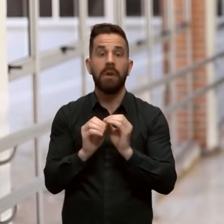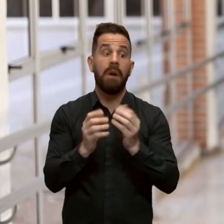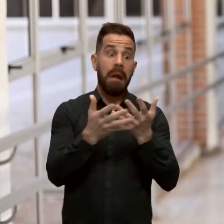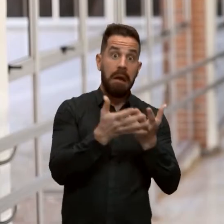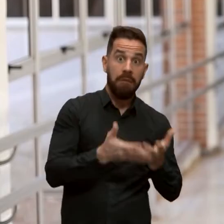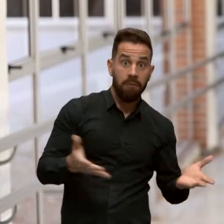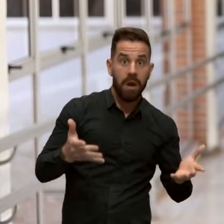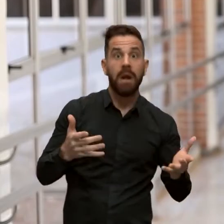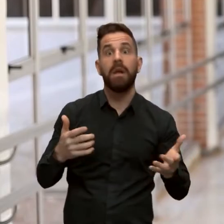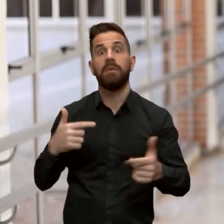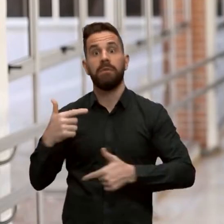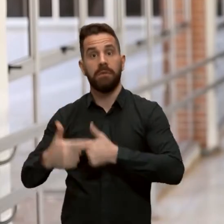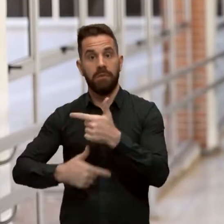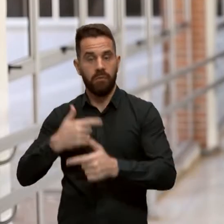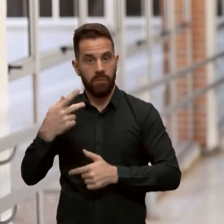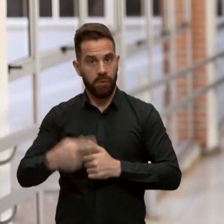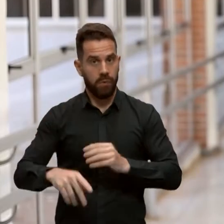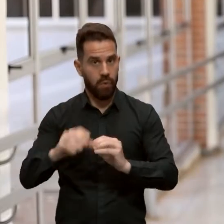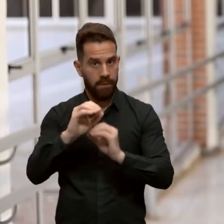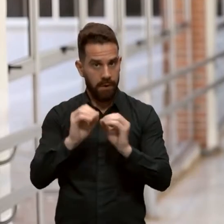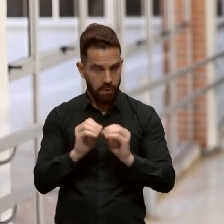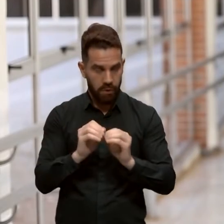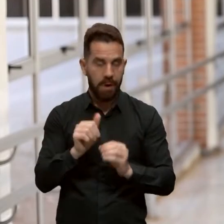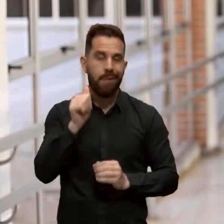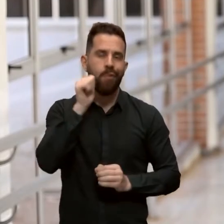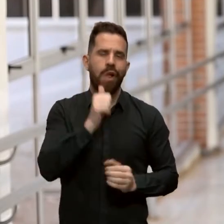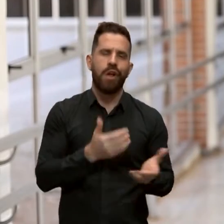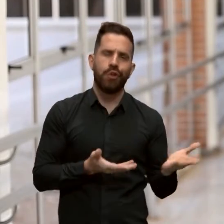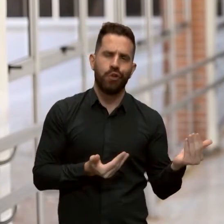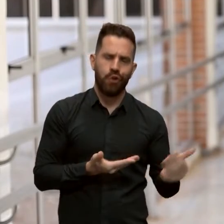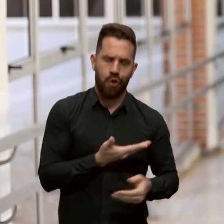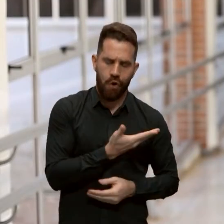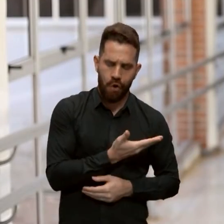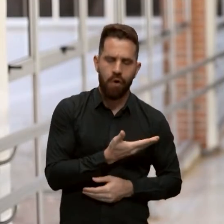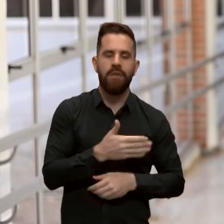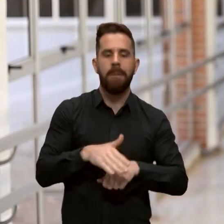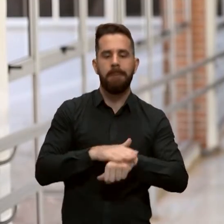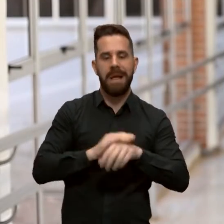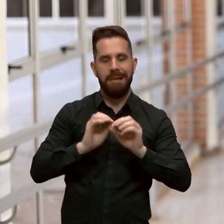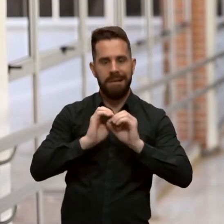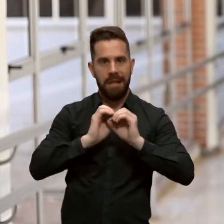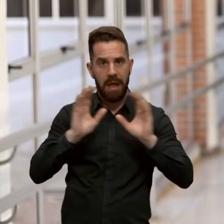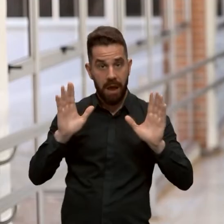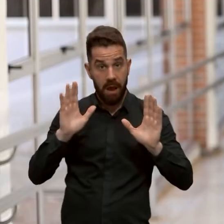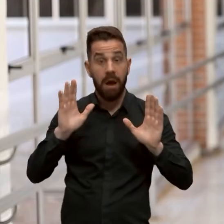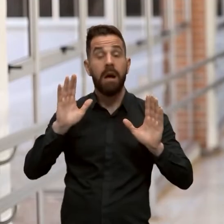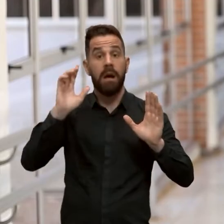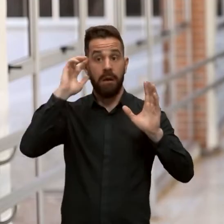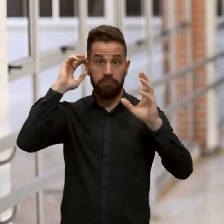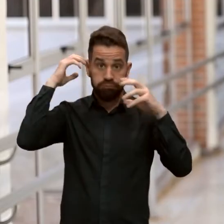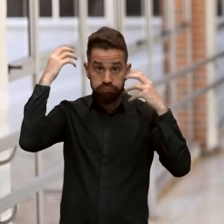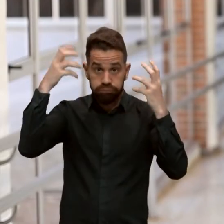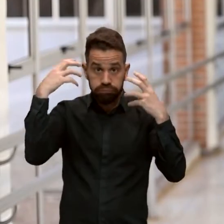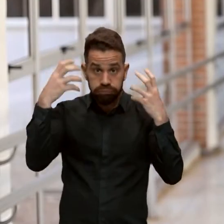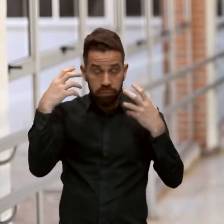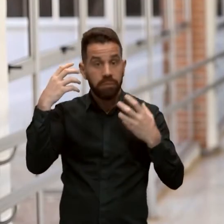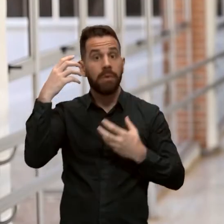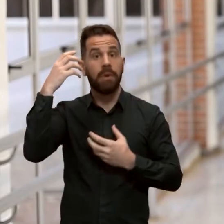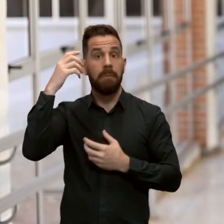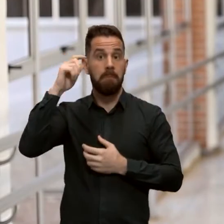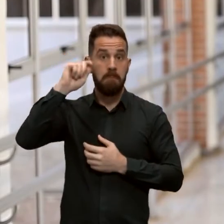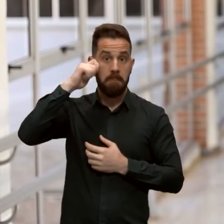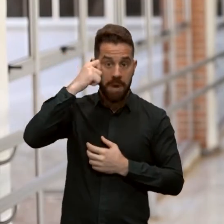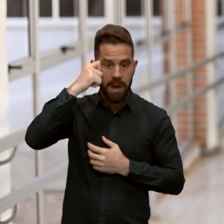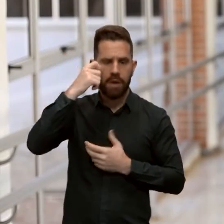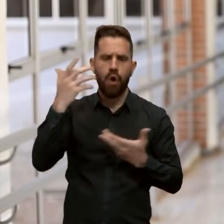e serviços da universidade. Sou uma jovem mulher de pele clara, com cabelos pretos e crespos na altura dos ombros e